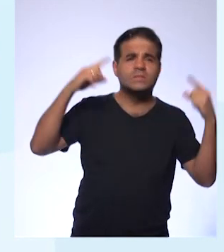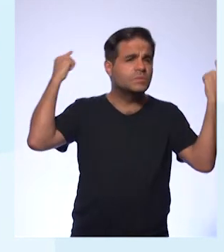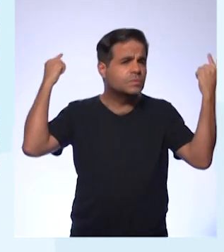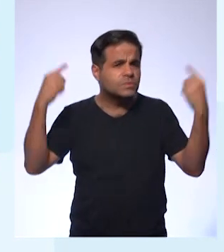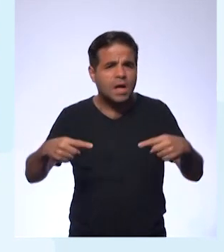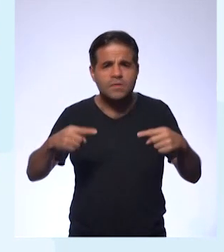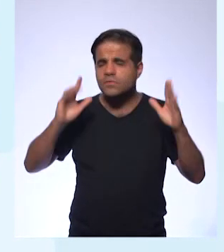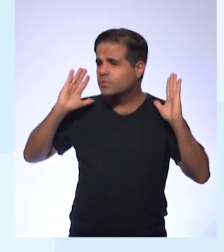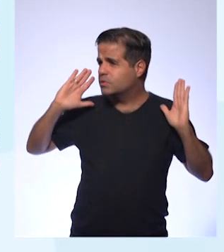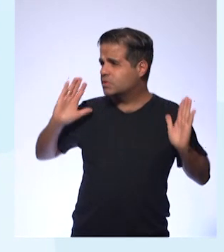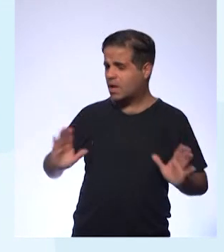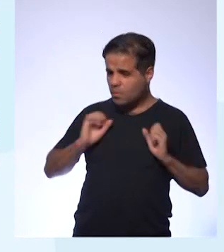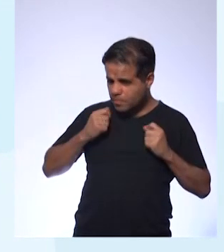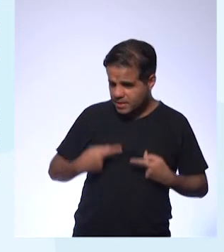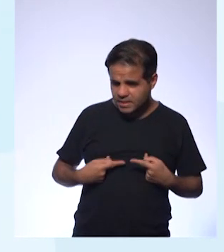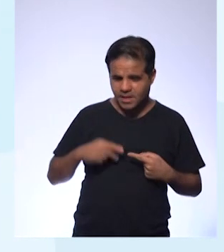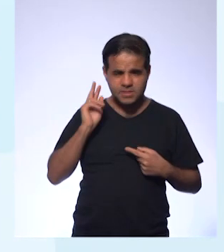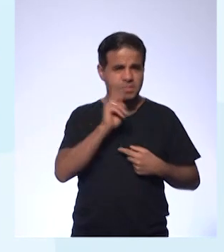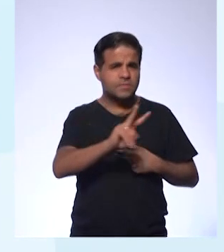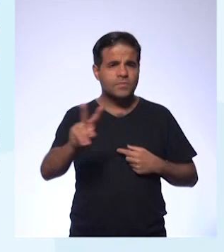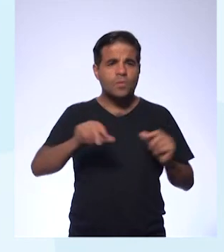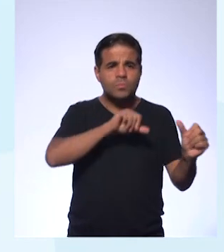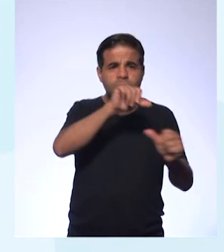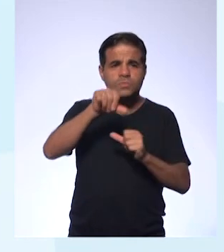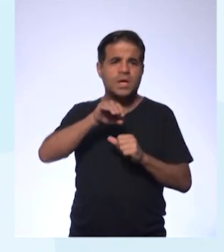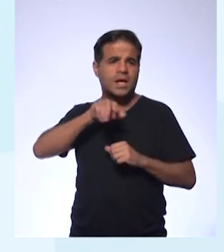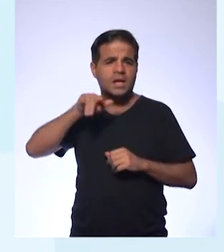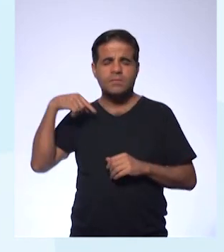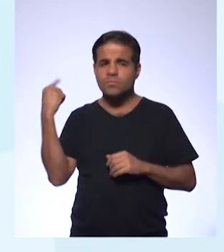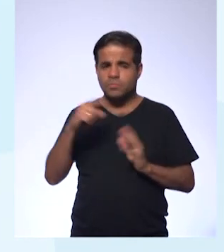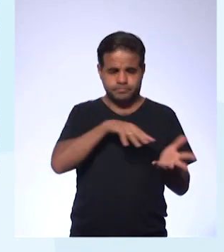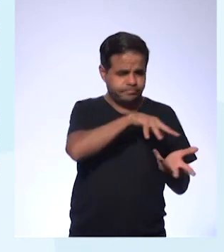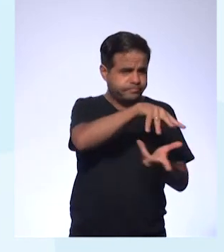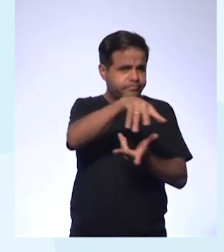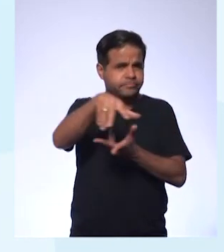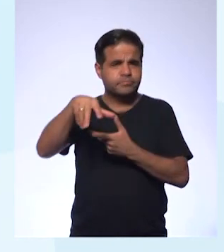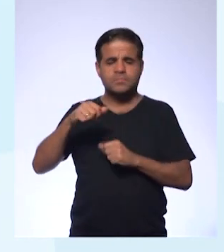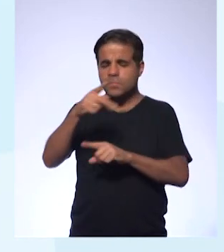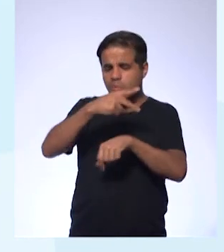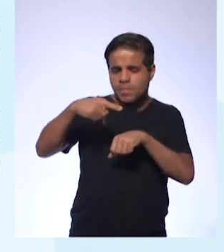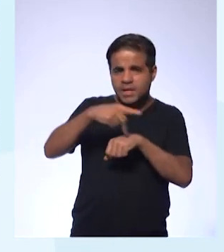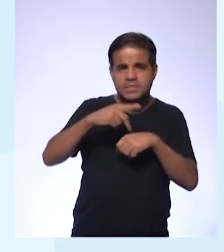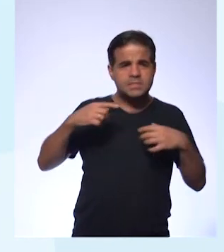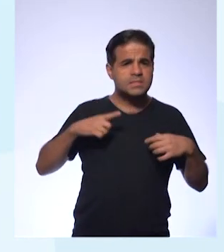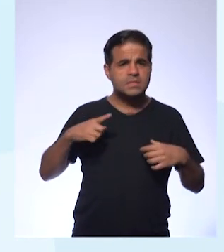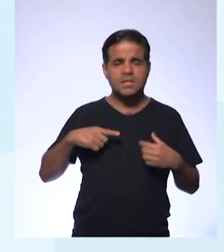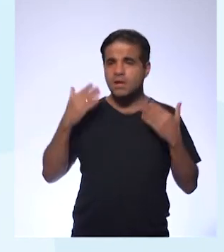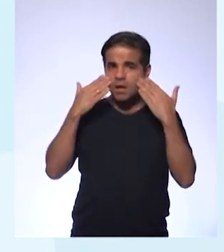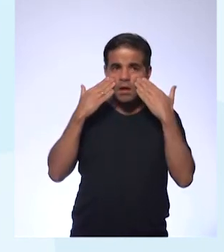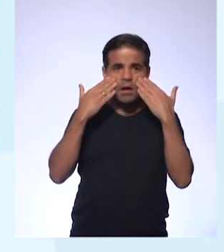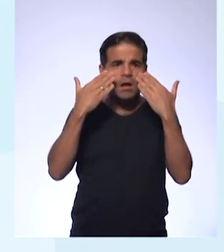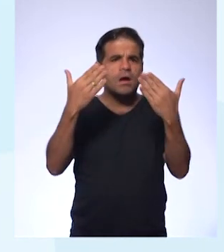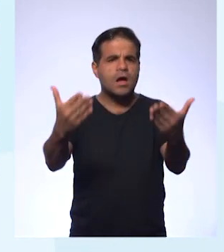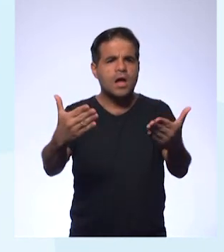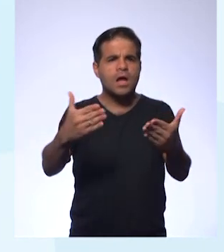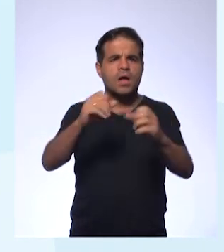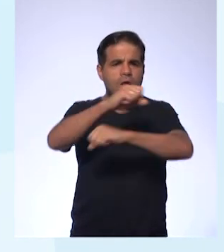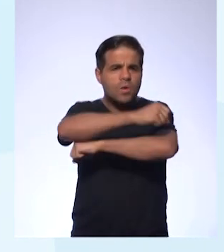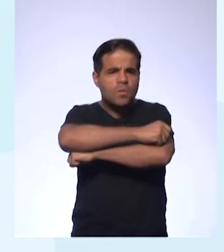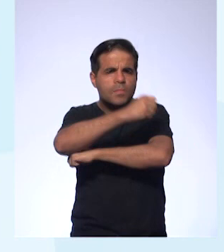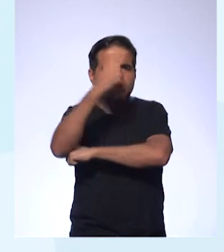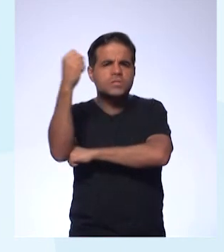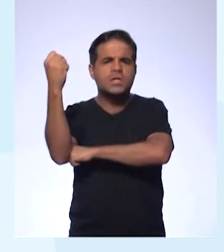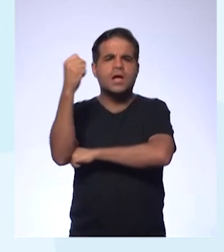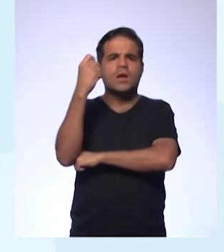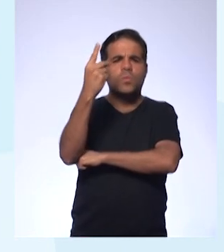já enfrentado pela humanidade, a mudança climática global, o país tem à sua frente uma janela de 1